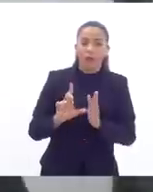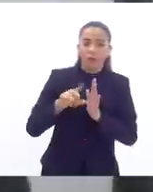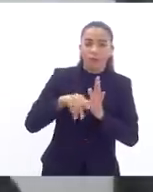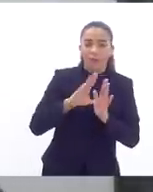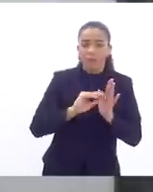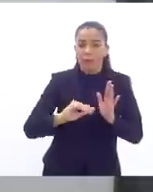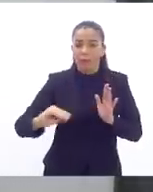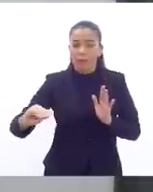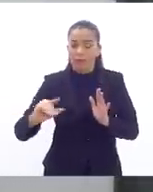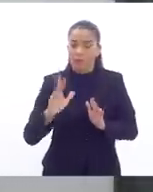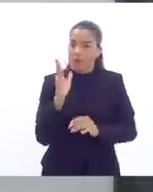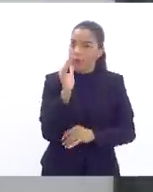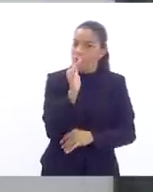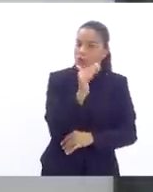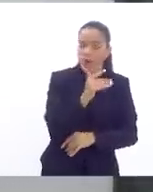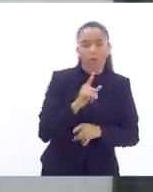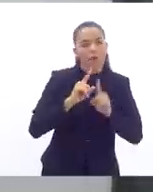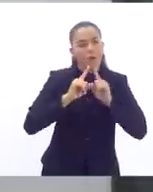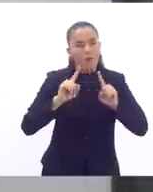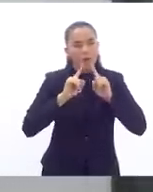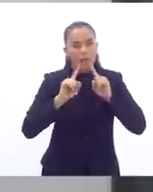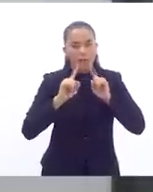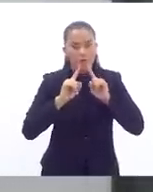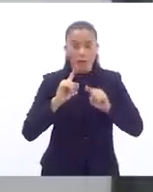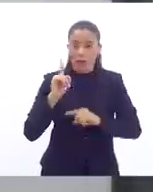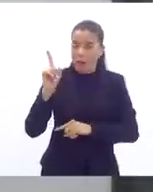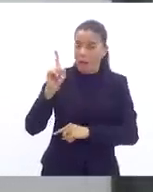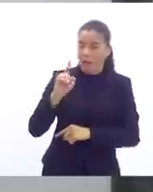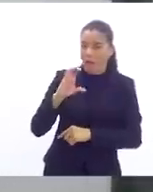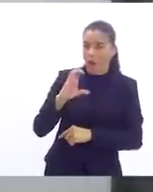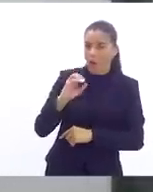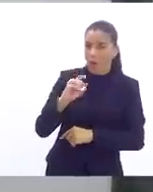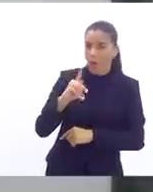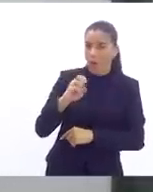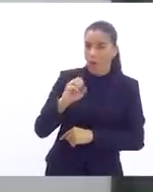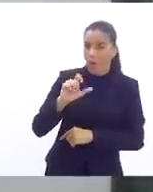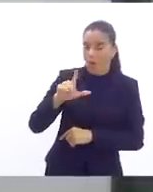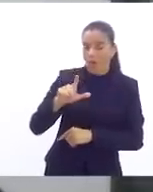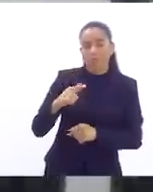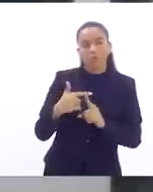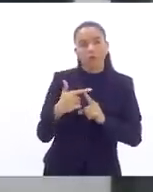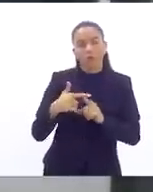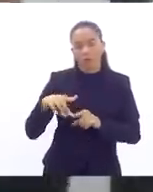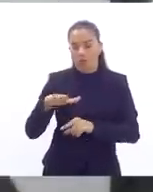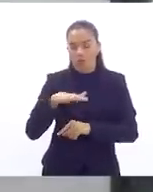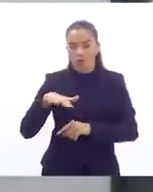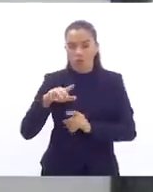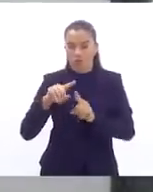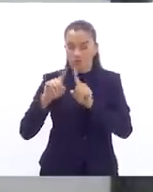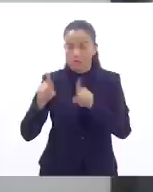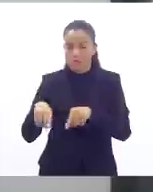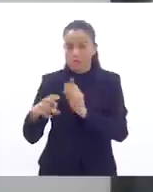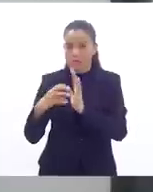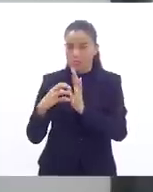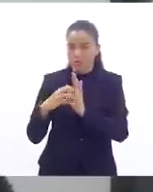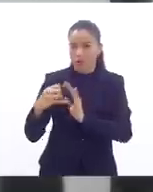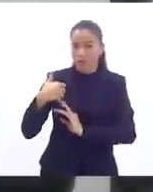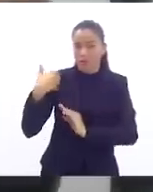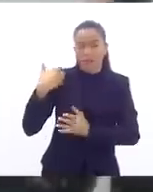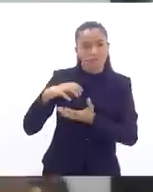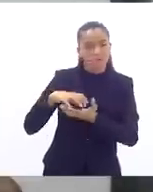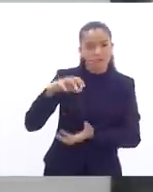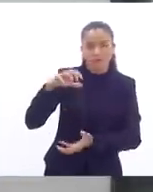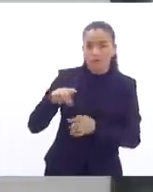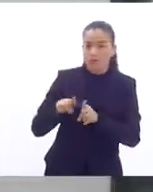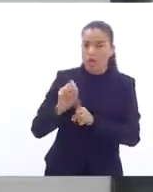atraso demora muito isso é uma reclamação lá na coolpol a gente vê porque o nosso público também é um público mais mais avançado de idade